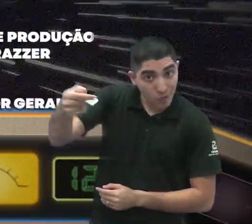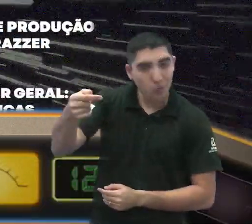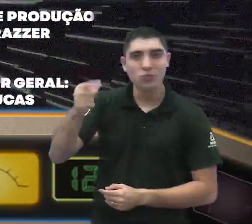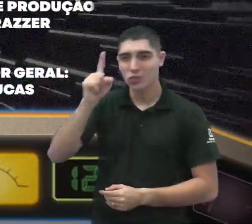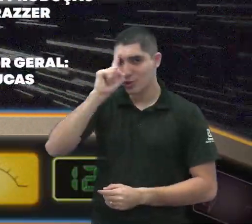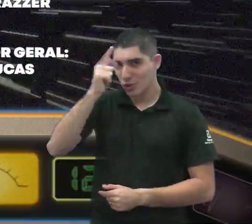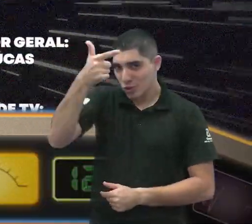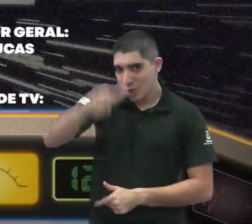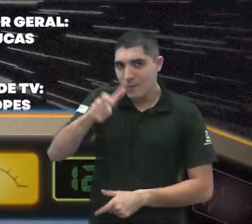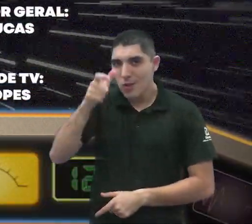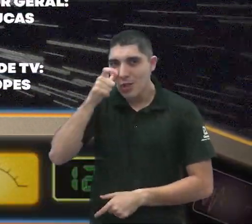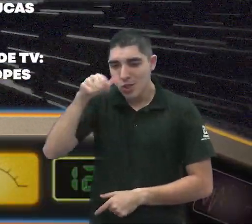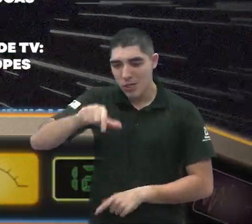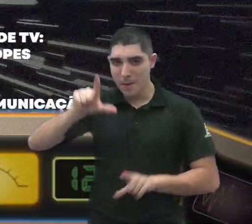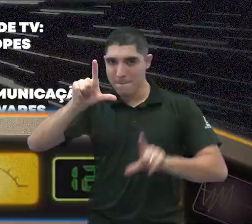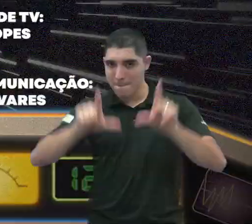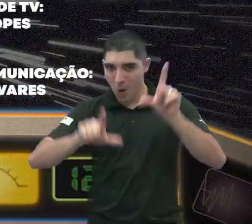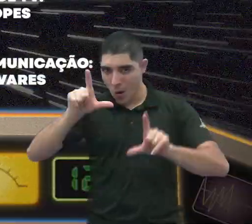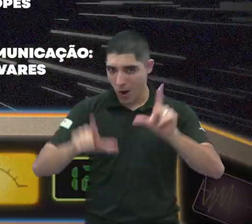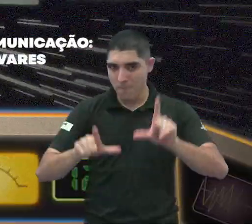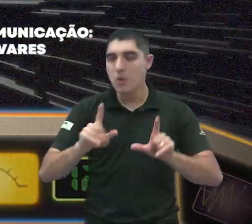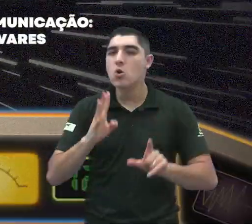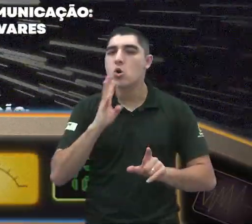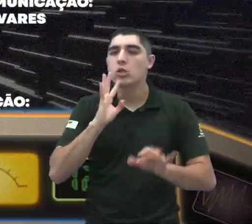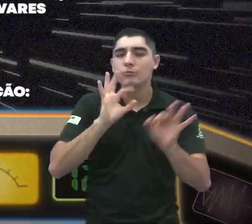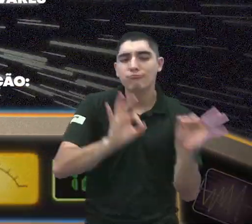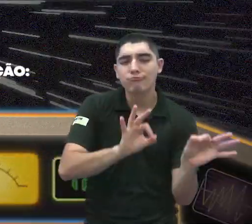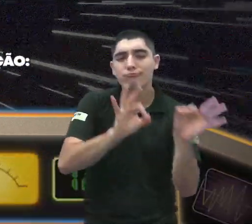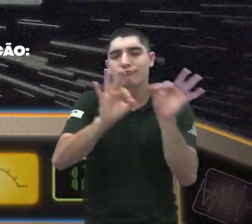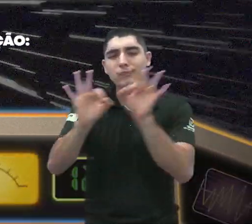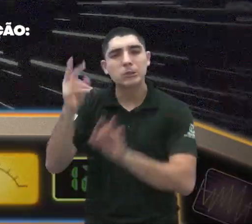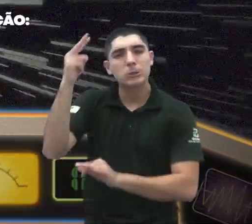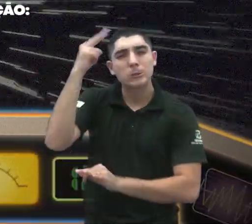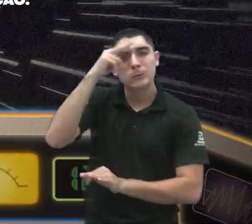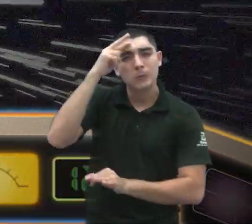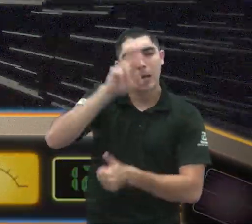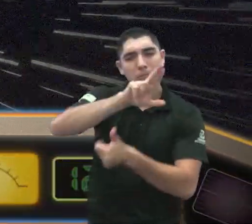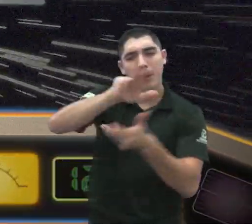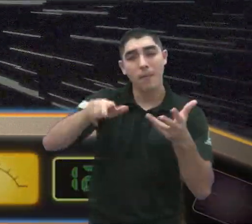gente para a próxima expedição para conhecer um pouquinho mais